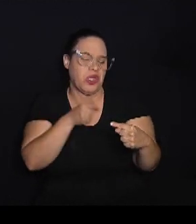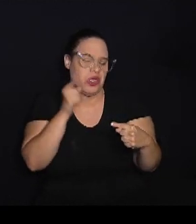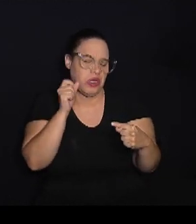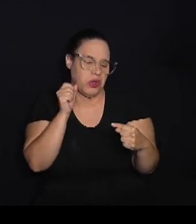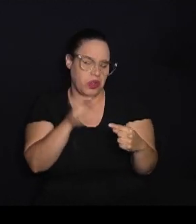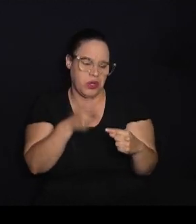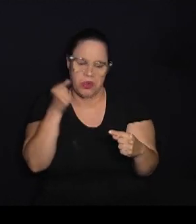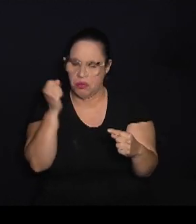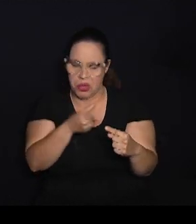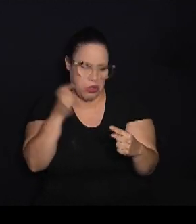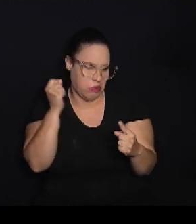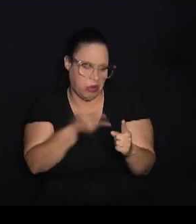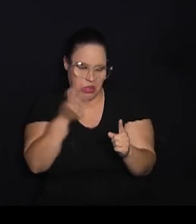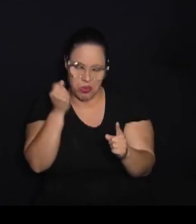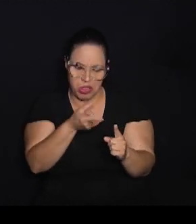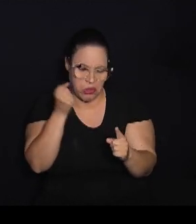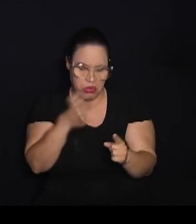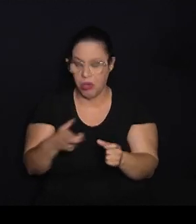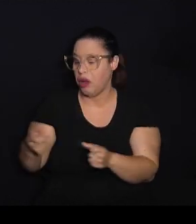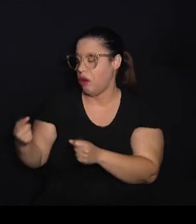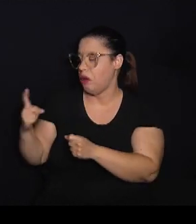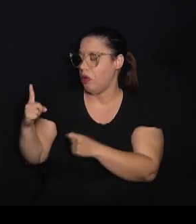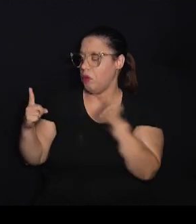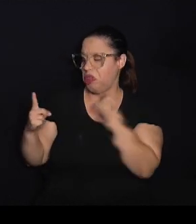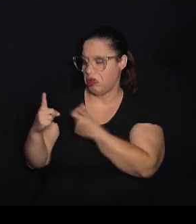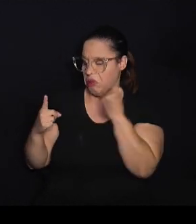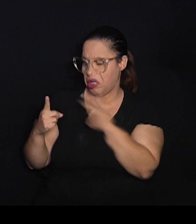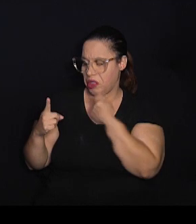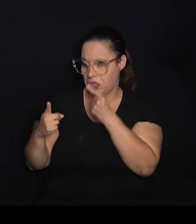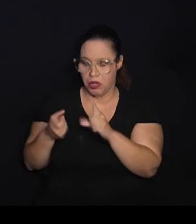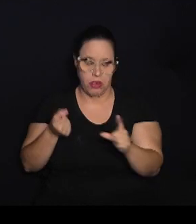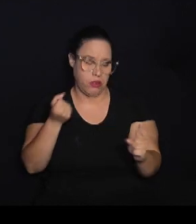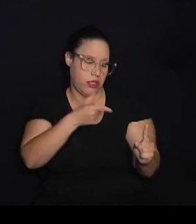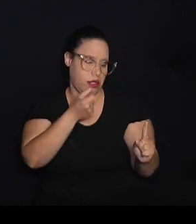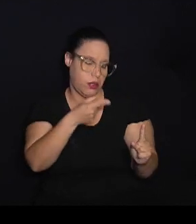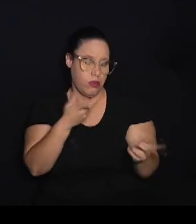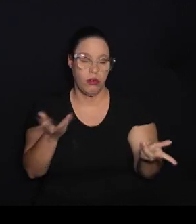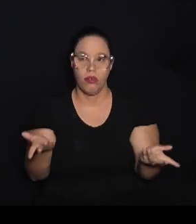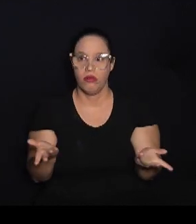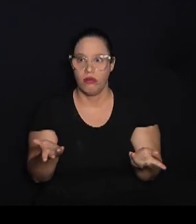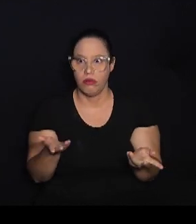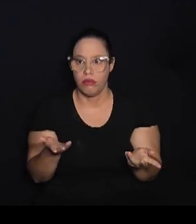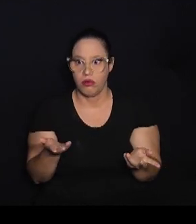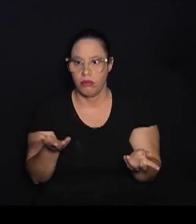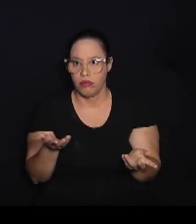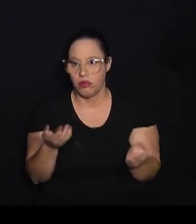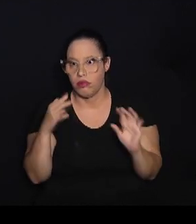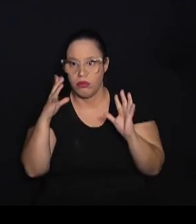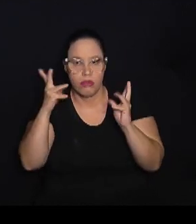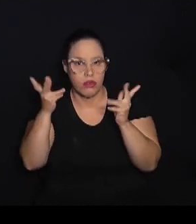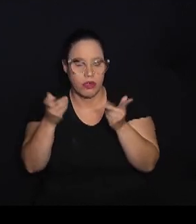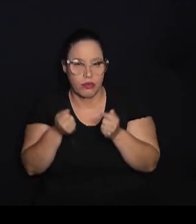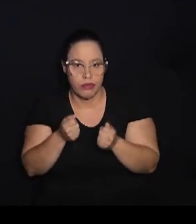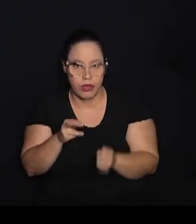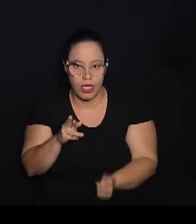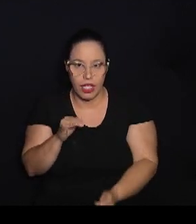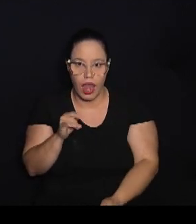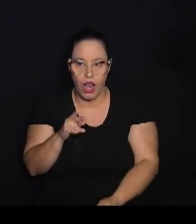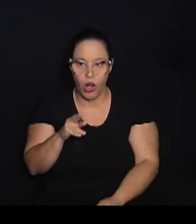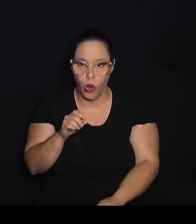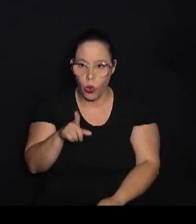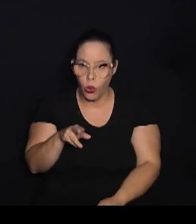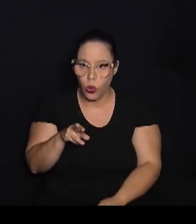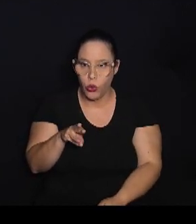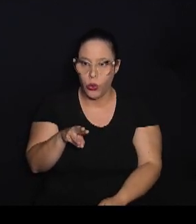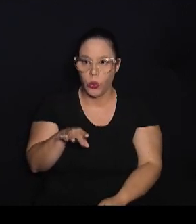sensacionalistas e aí por como era motiv pelo Yellow Kid acabou gerando esse termo Yellow jornalismo o